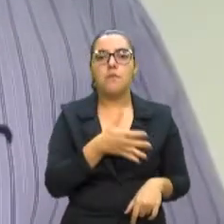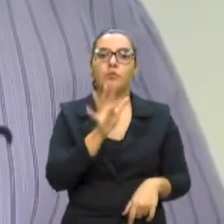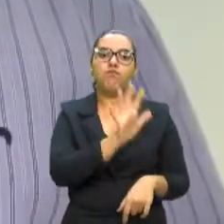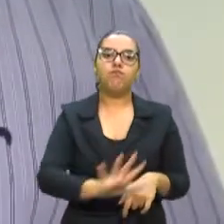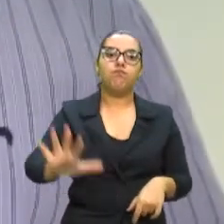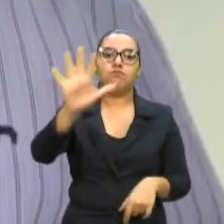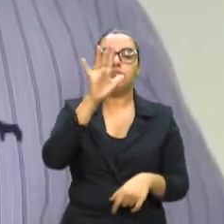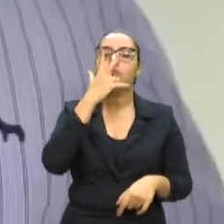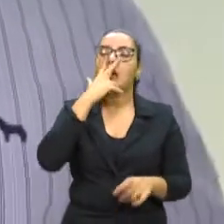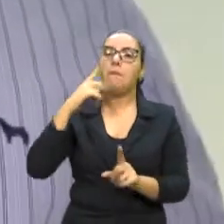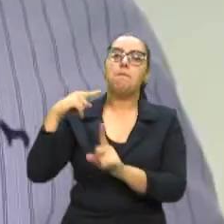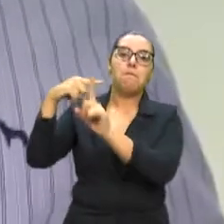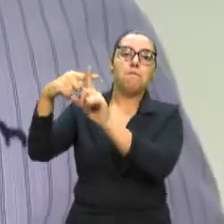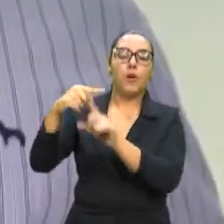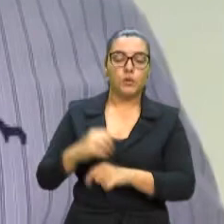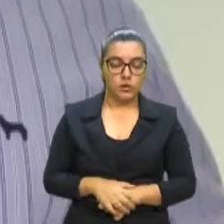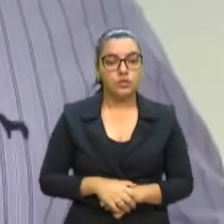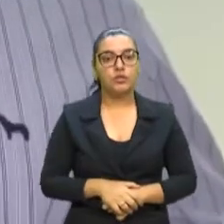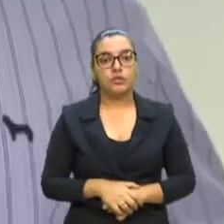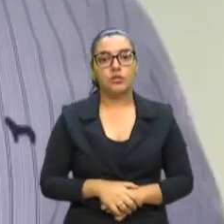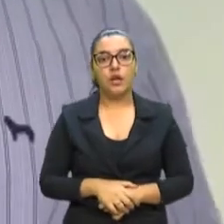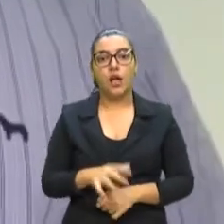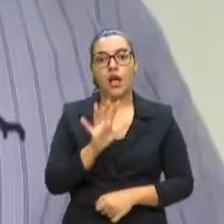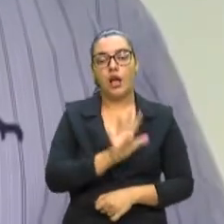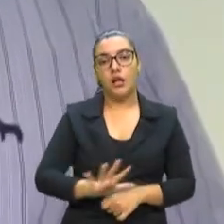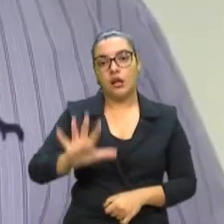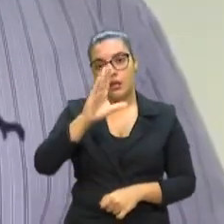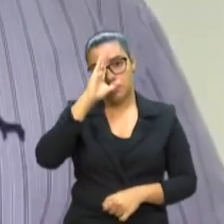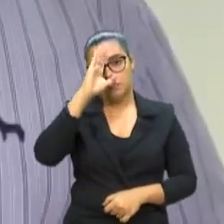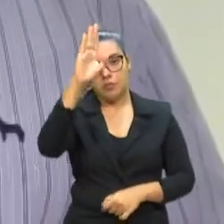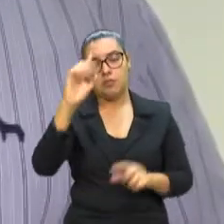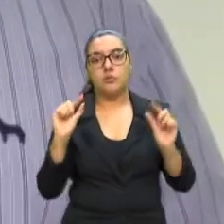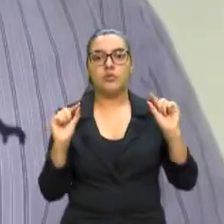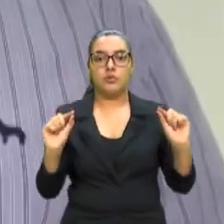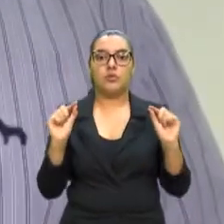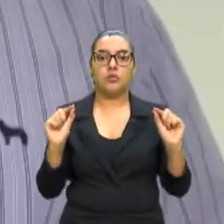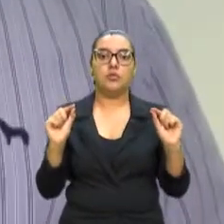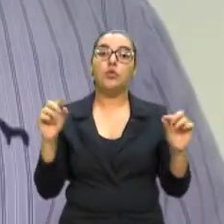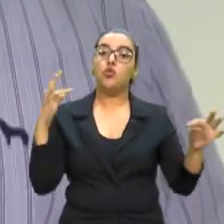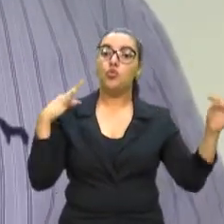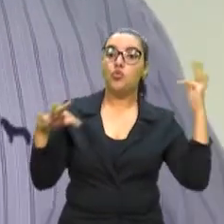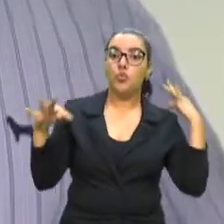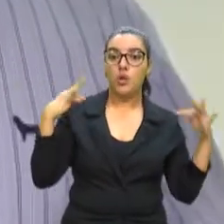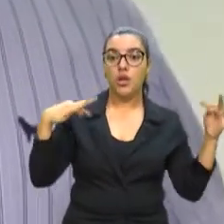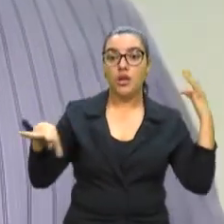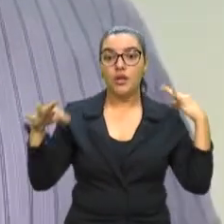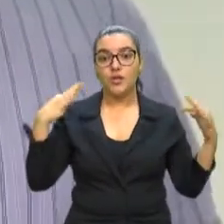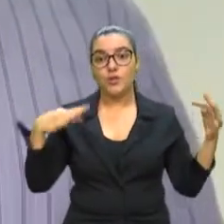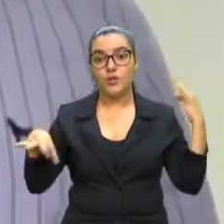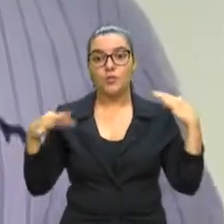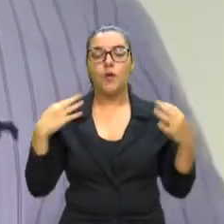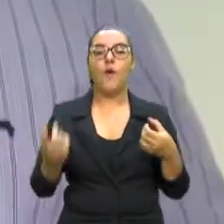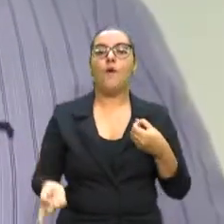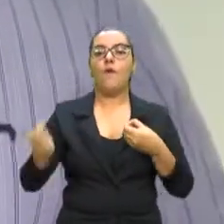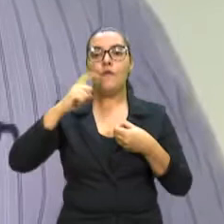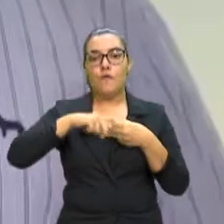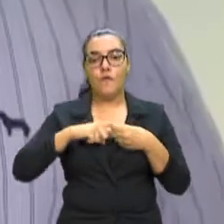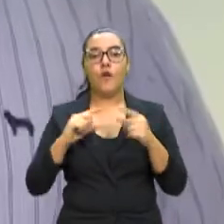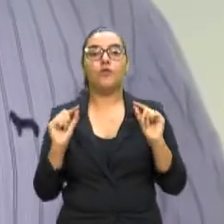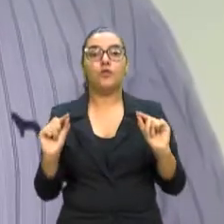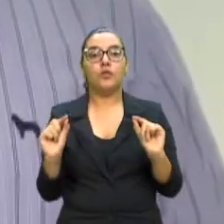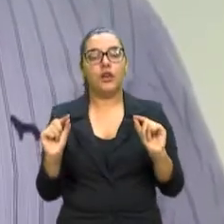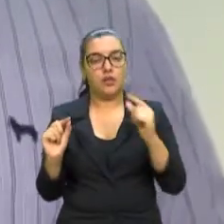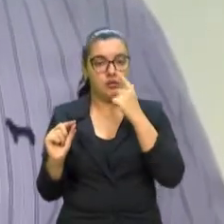extremamente positivo para o setor, principalmente do turismo, né? Voltando aí um